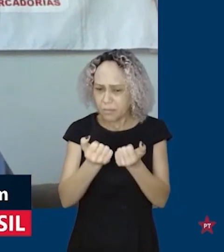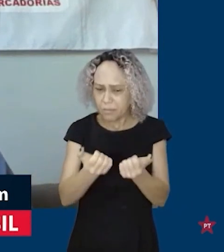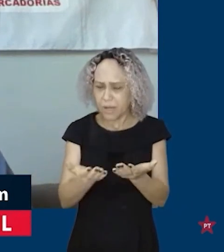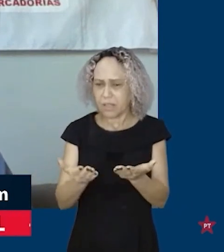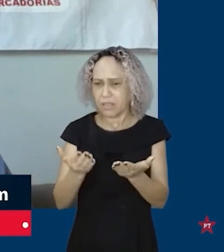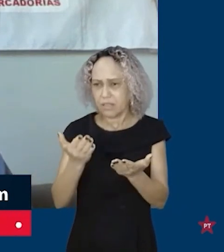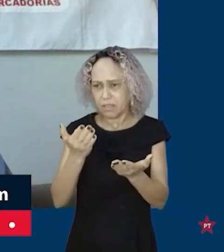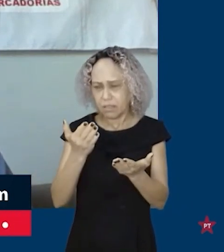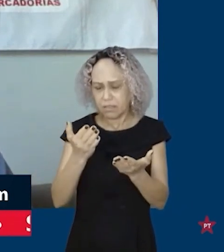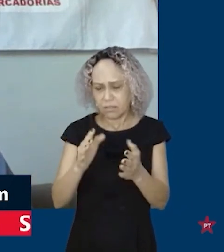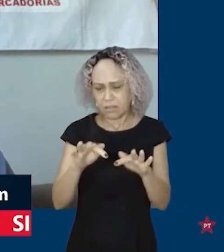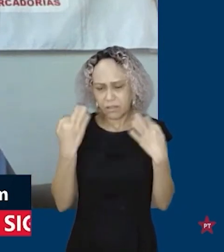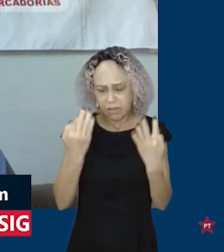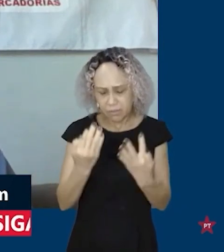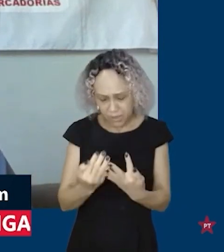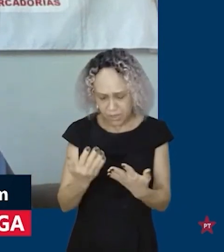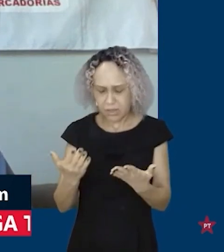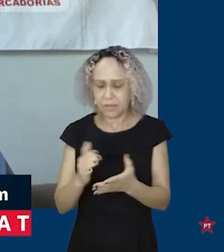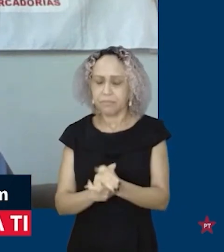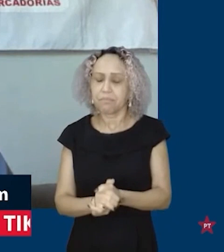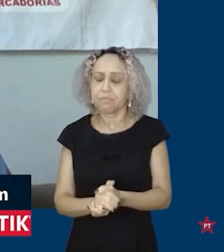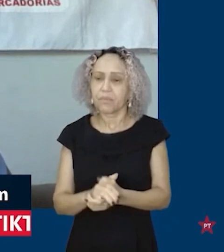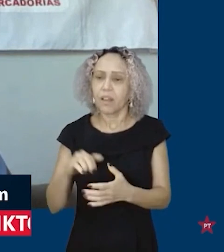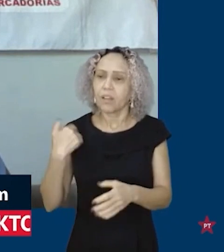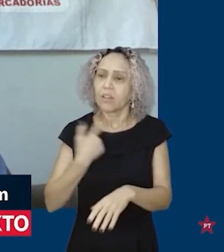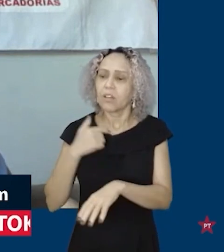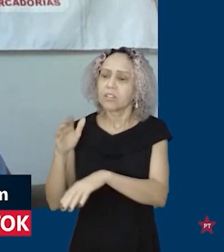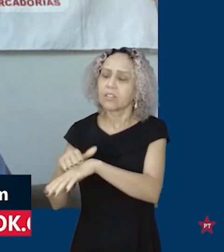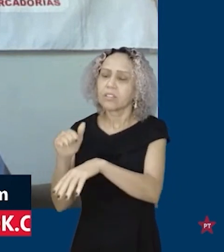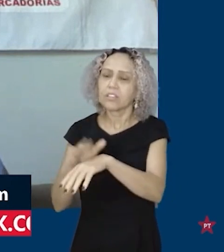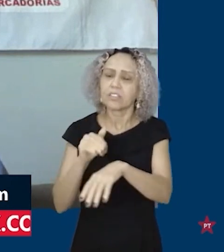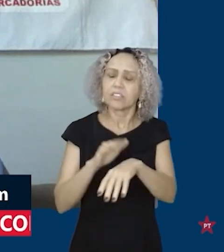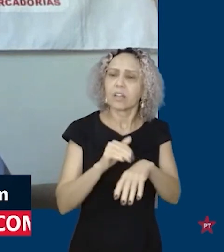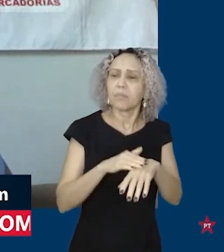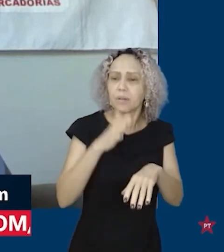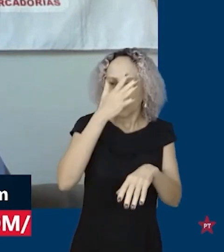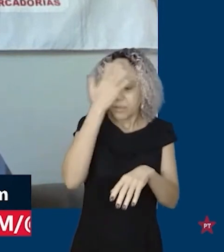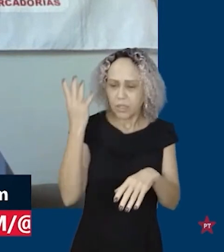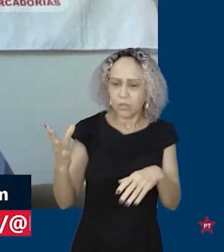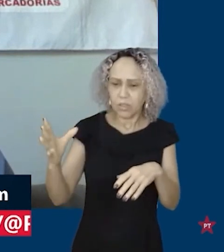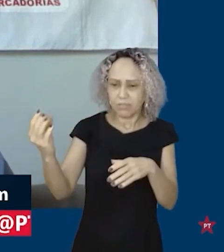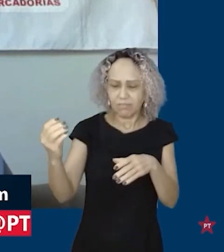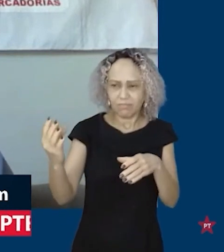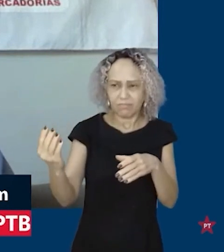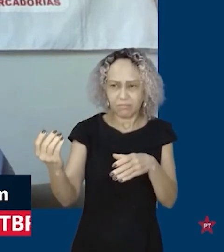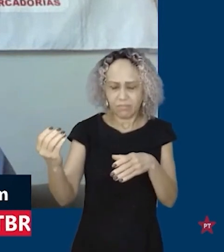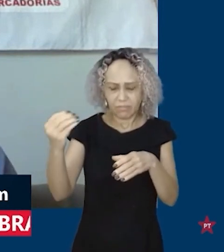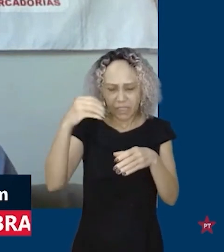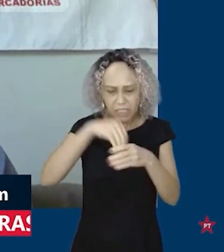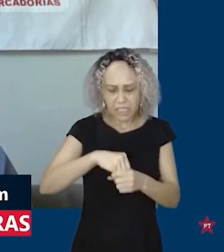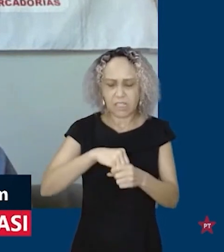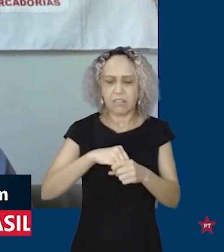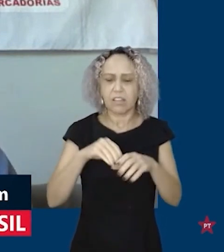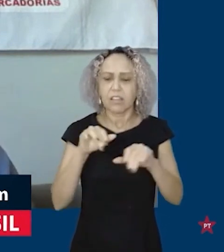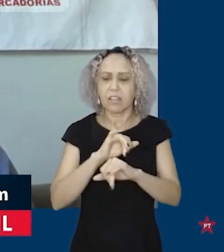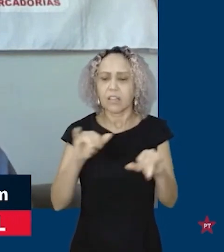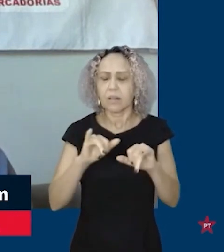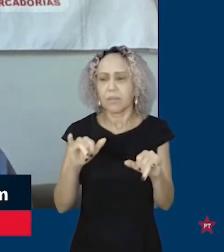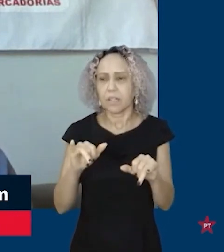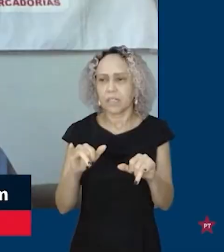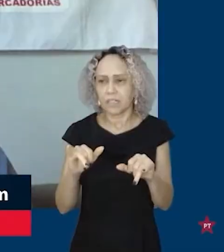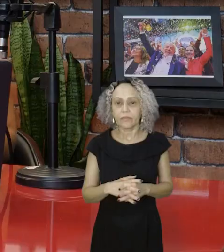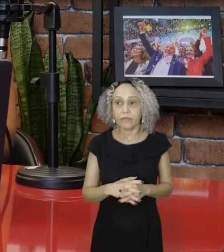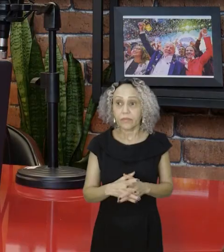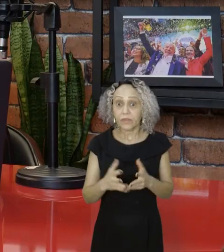se somarem nessa campanha. É uma campanha que interessa ao povo brasileiro. Muitas barragens estão em risco em